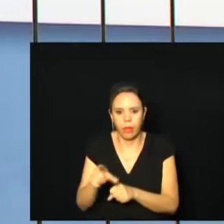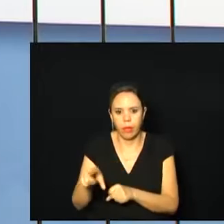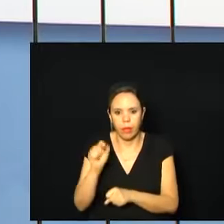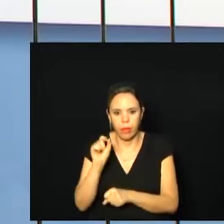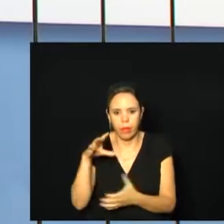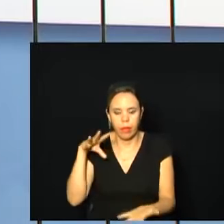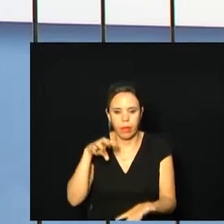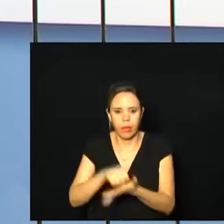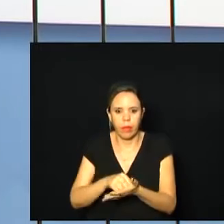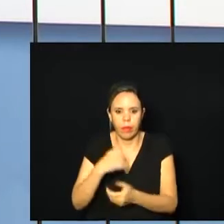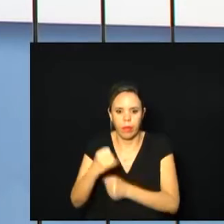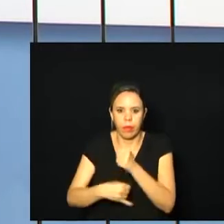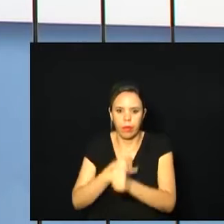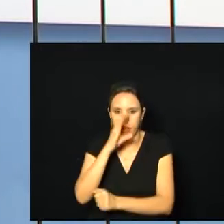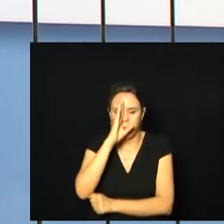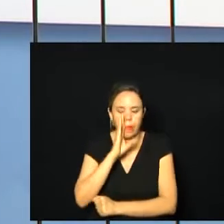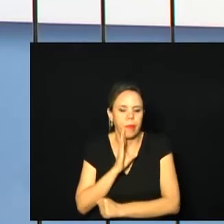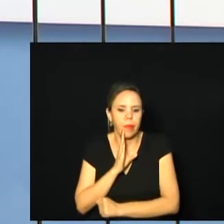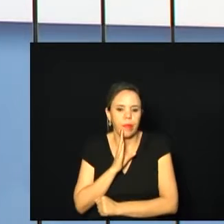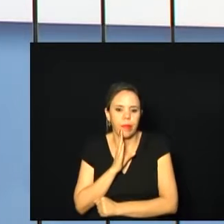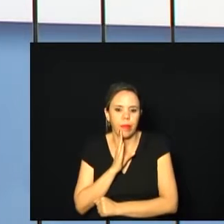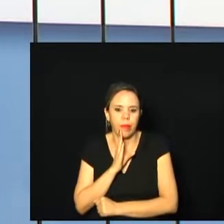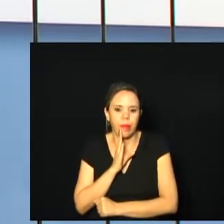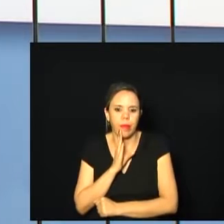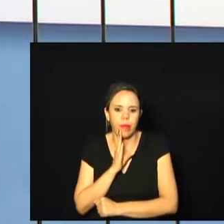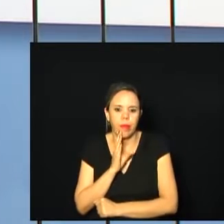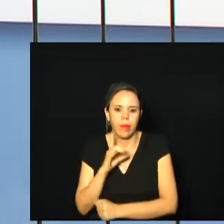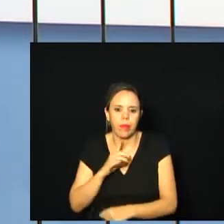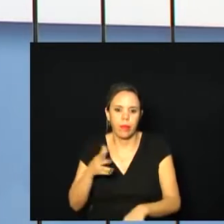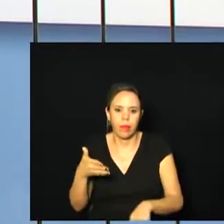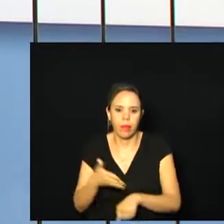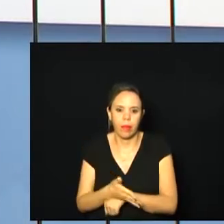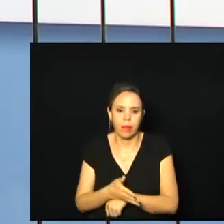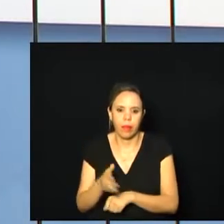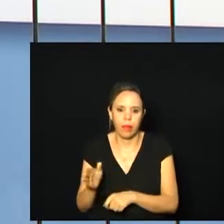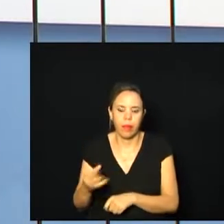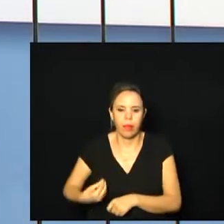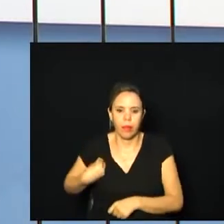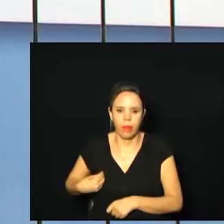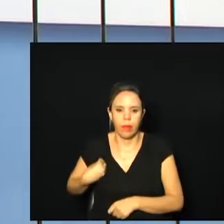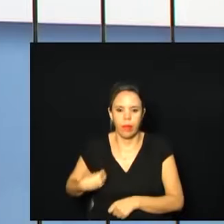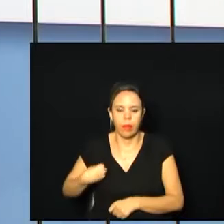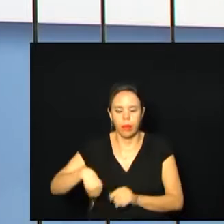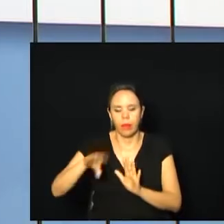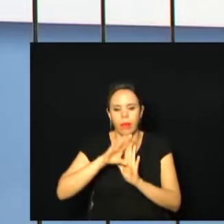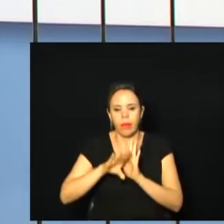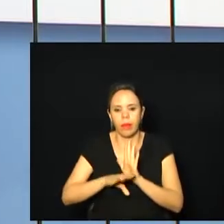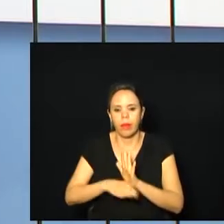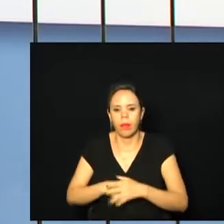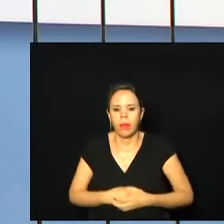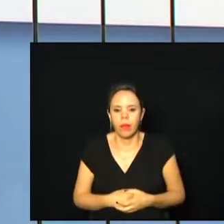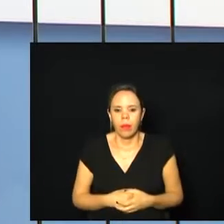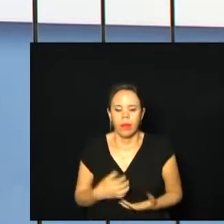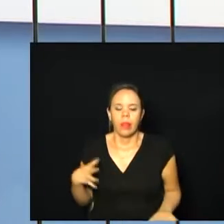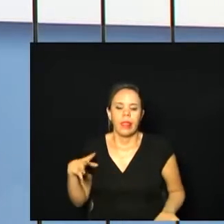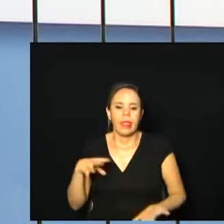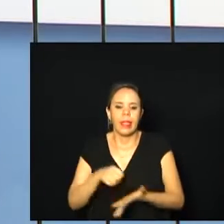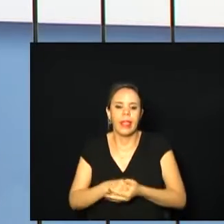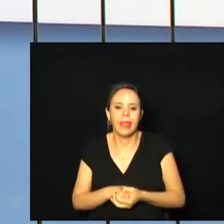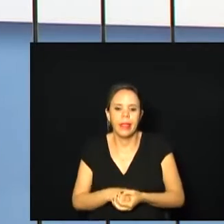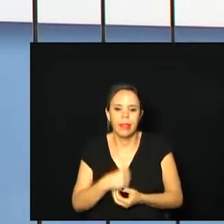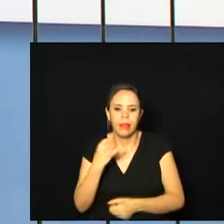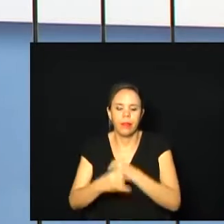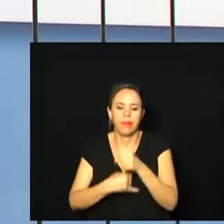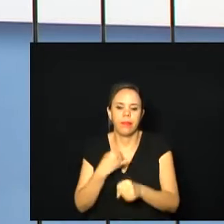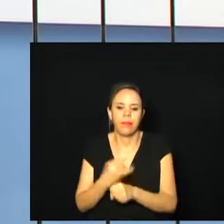de inscrições online gratuitas. Neste caso, vai ter acesso ao vivo a toda a programação. Inscrições